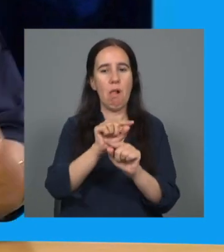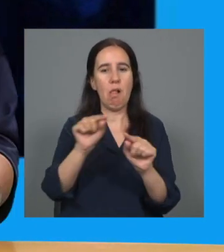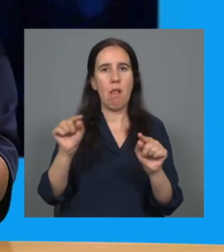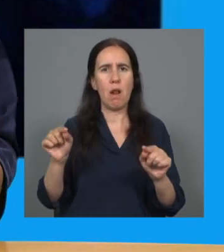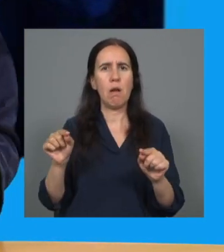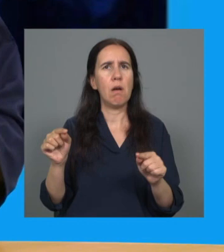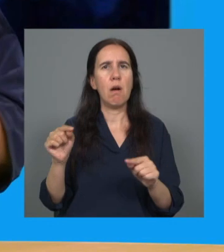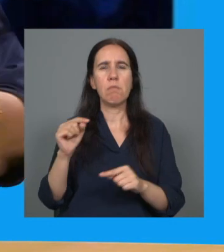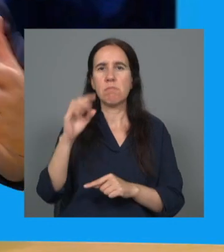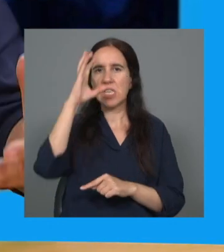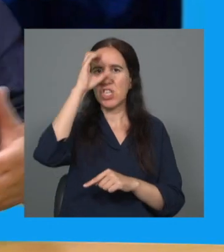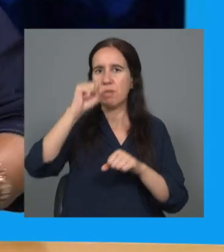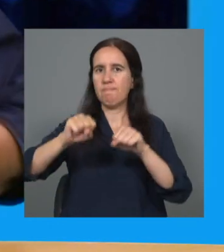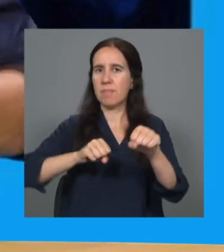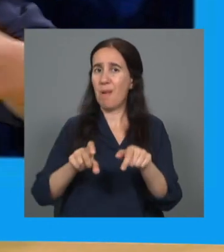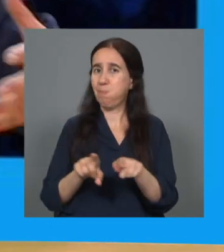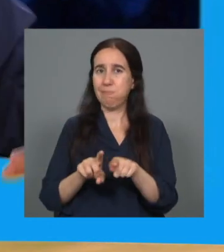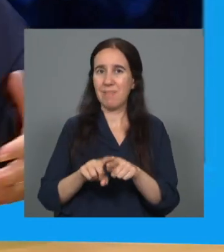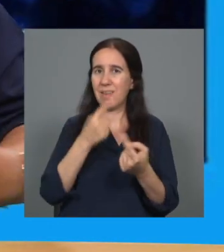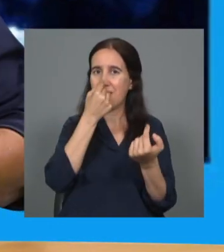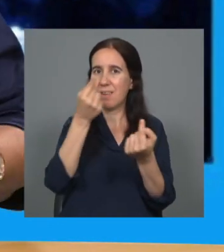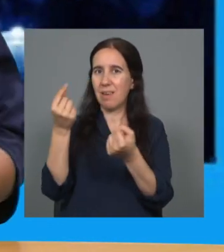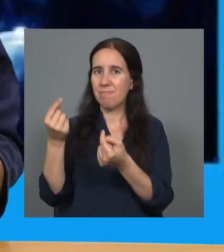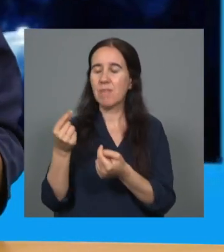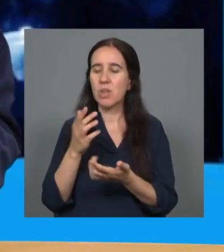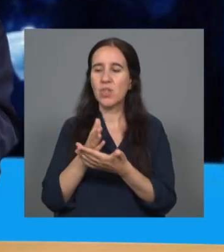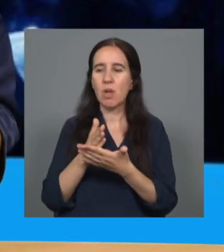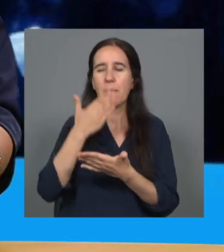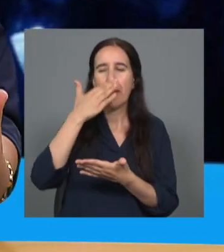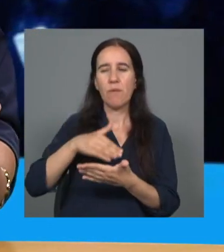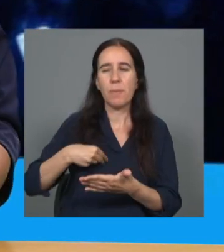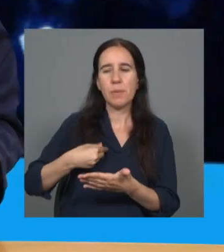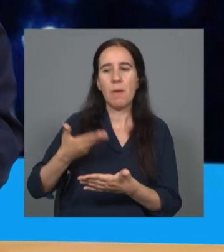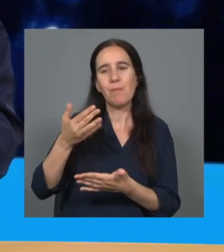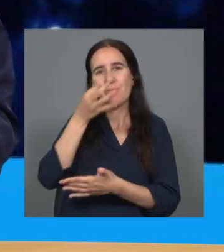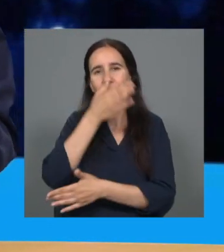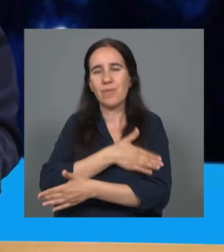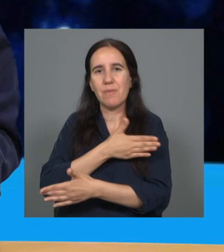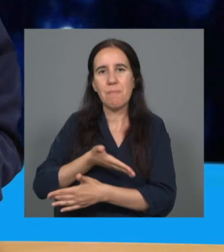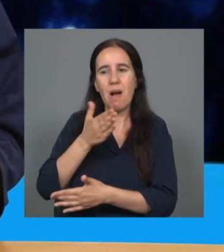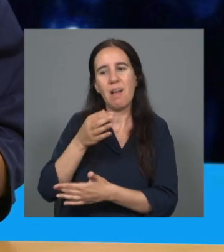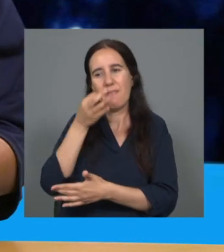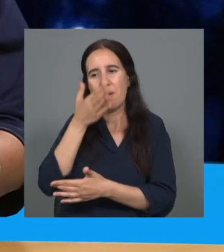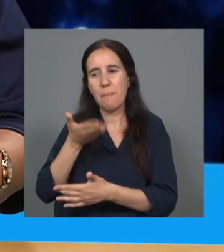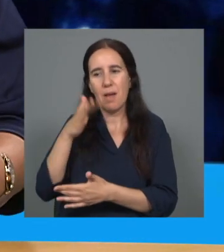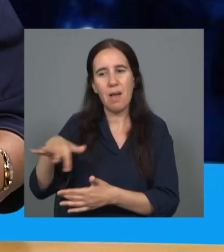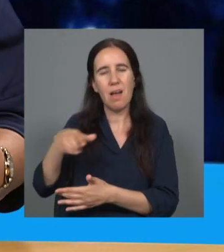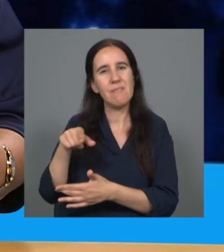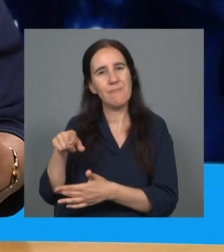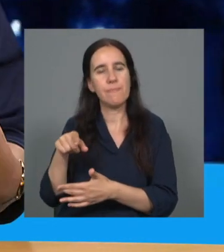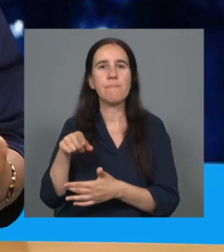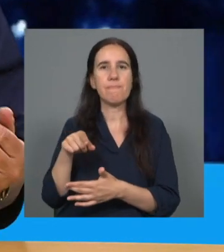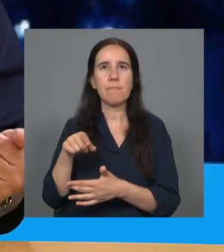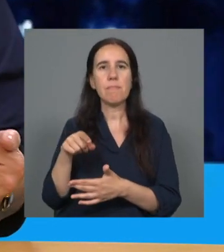regime totalitário. A grande preocupação é a escola e os mais novos, porque são mais vulneráveis, são mais frágeis e, portanto, é aí que